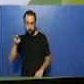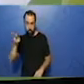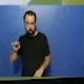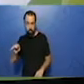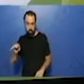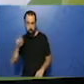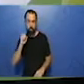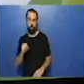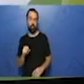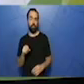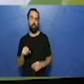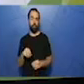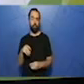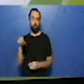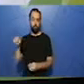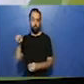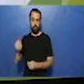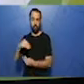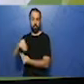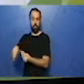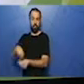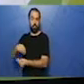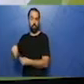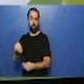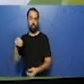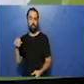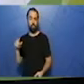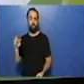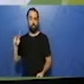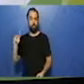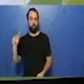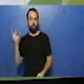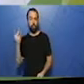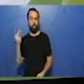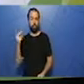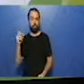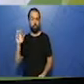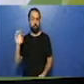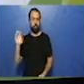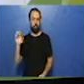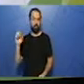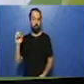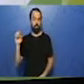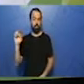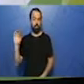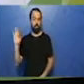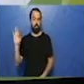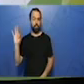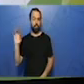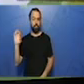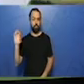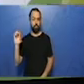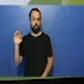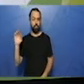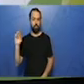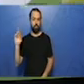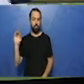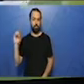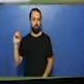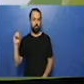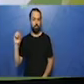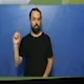consegue visualizá-las, então a gente costuma falar que elas possuem fases, que é de acordo com o seu aspecto